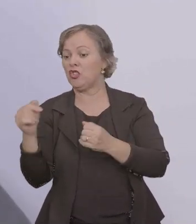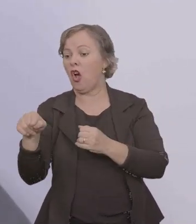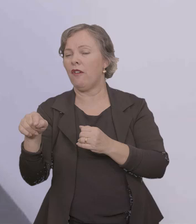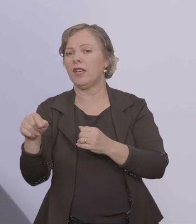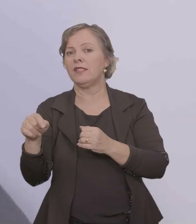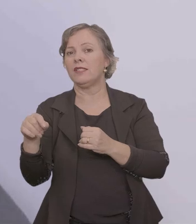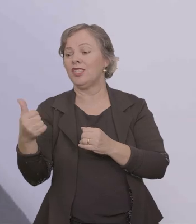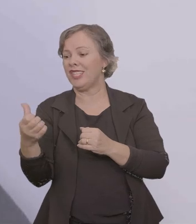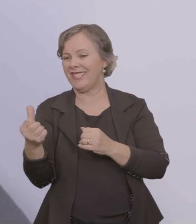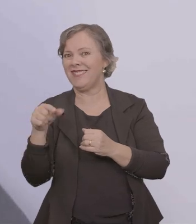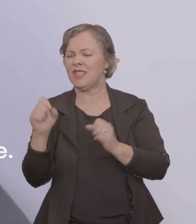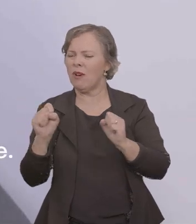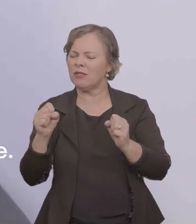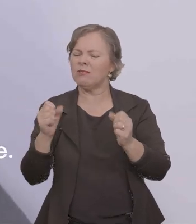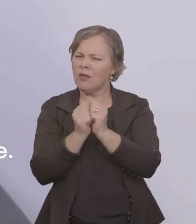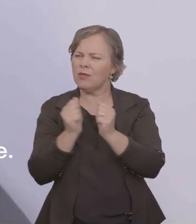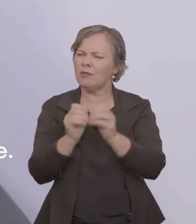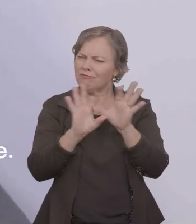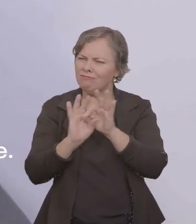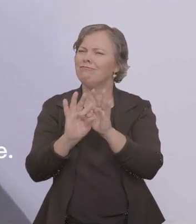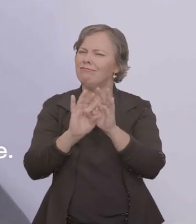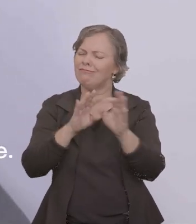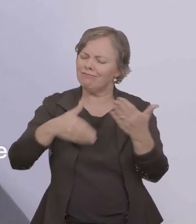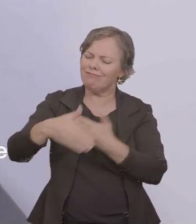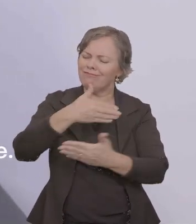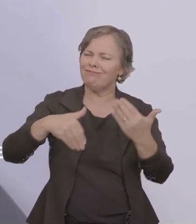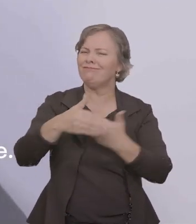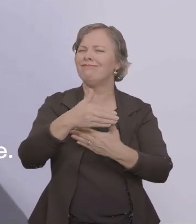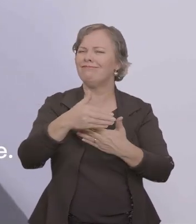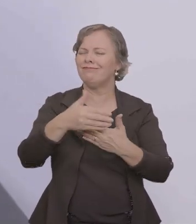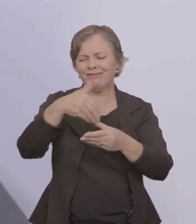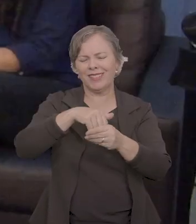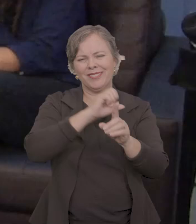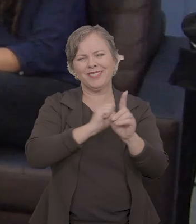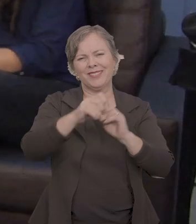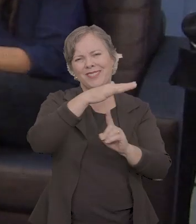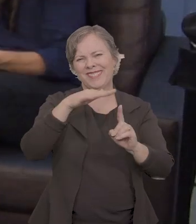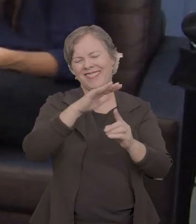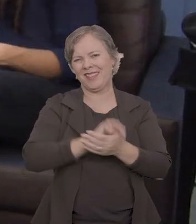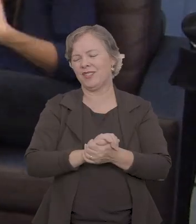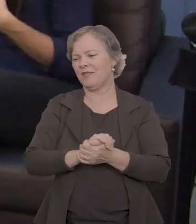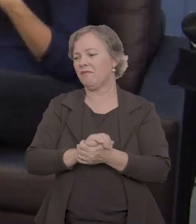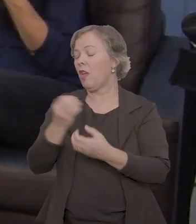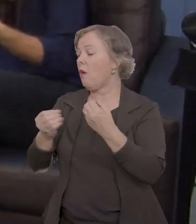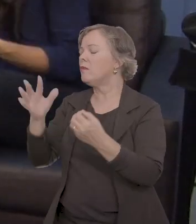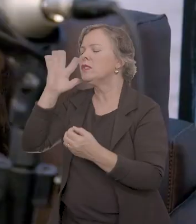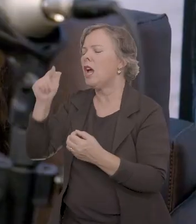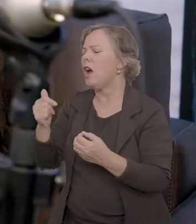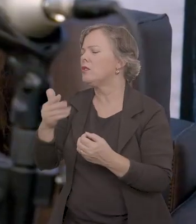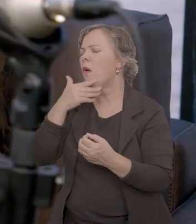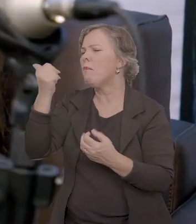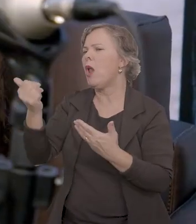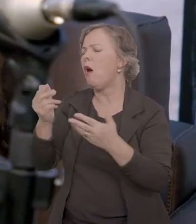estar em harmonia dentro de uma organização, convivendo, né, harmonicamente dentro de uma sociedade. E como você acha que é a melhor forma de lidar com